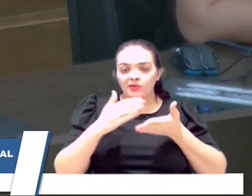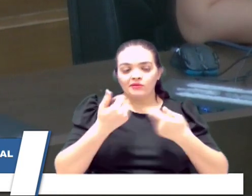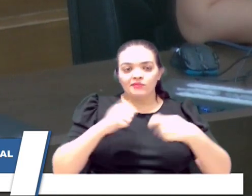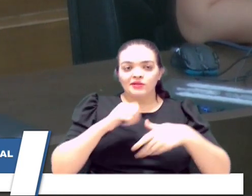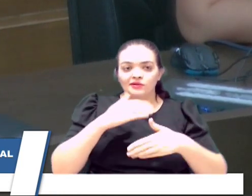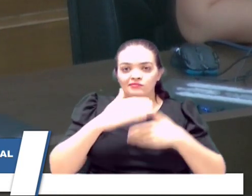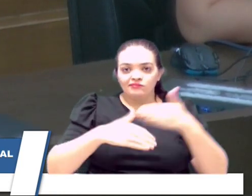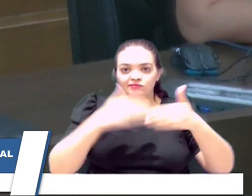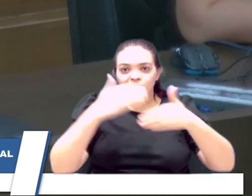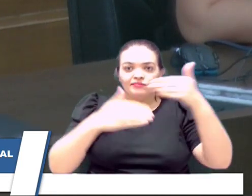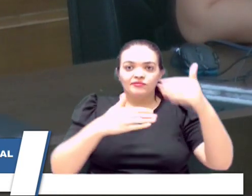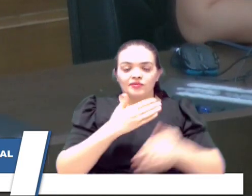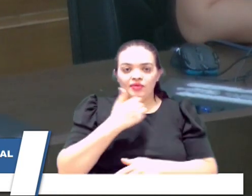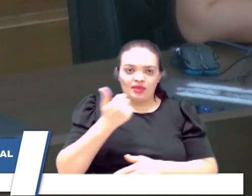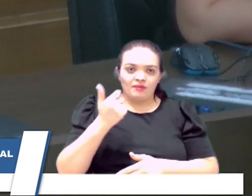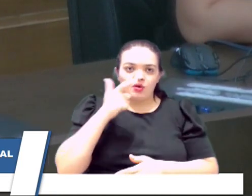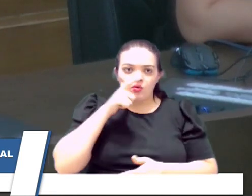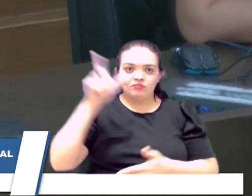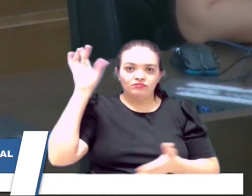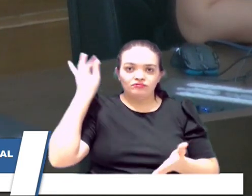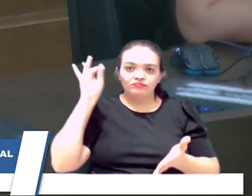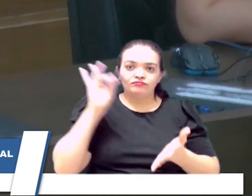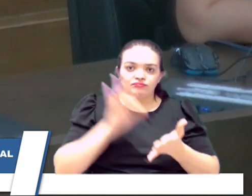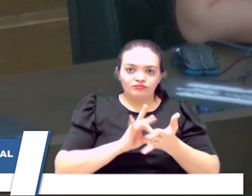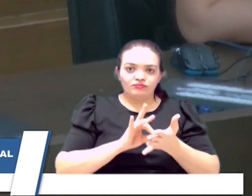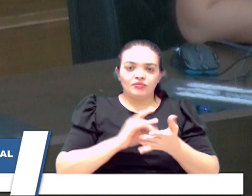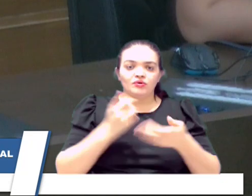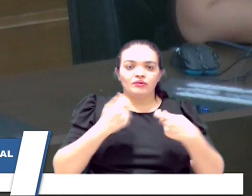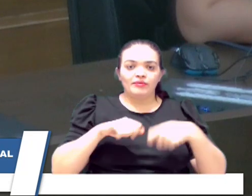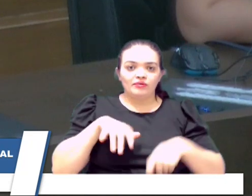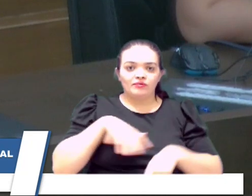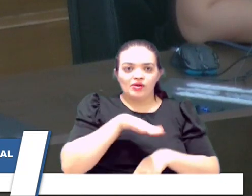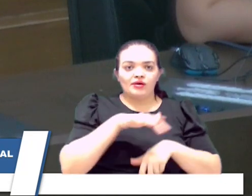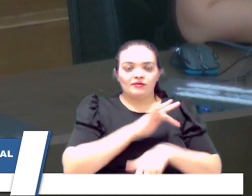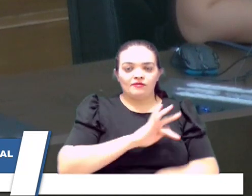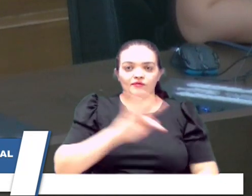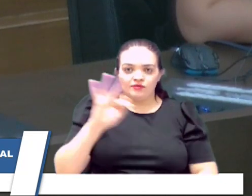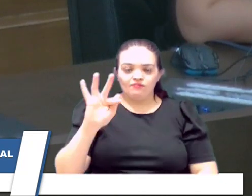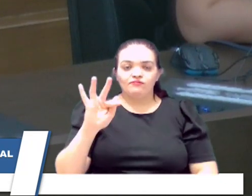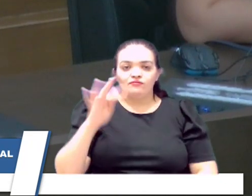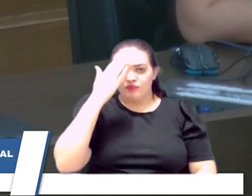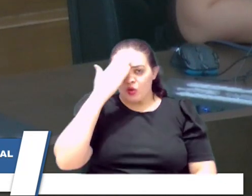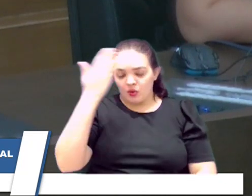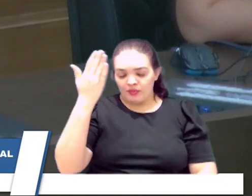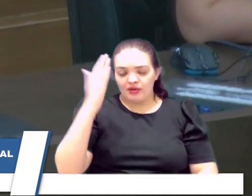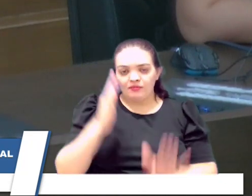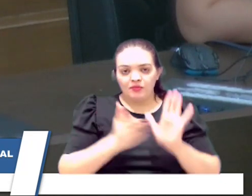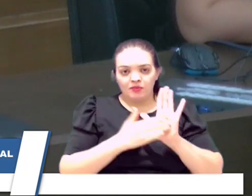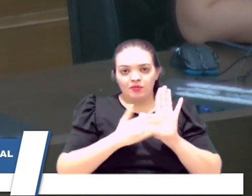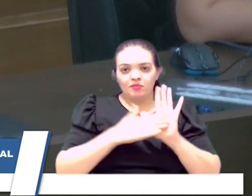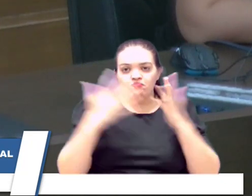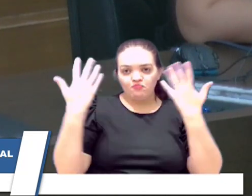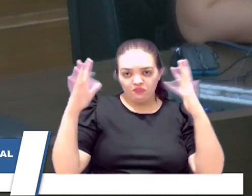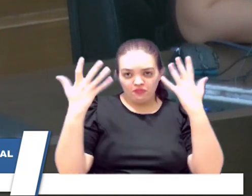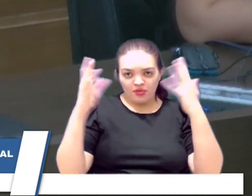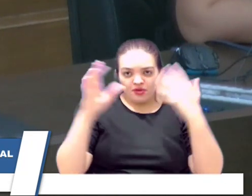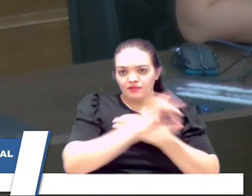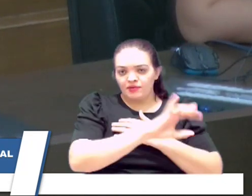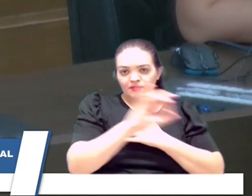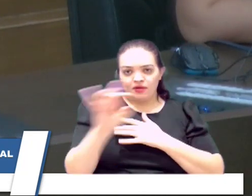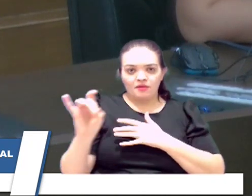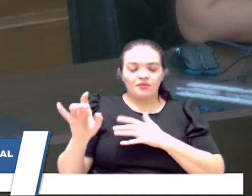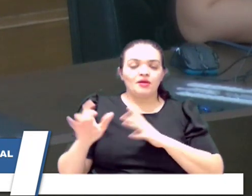e, principalmente, conseguir a regulamentação necessária no âmbito federal. Né? Então, obrigado pela iniciativa, parabéns a todos pelas